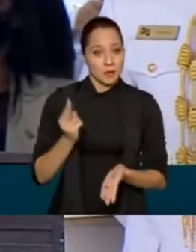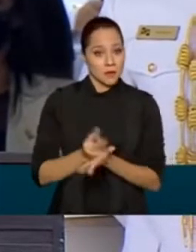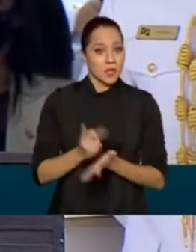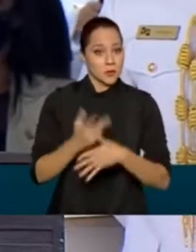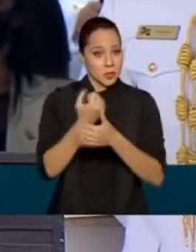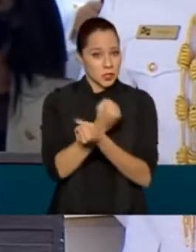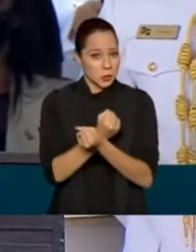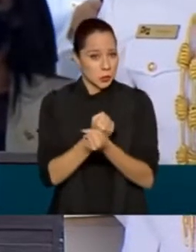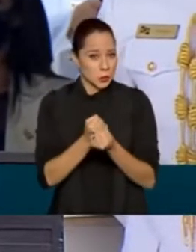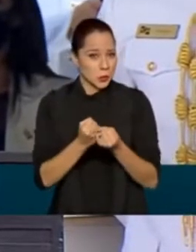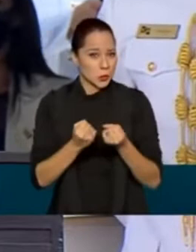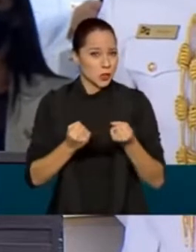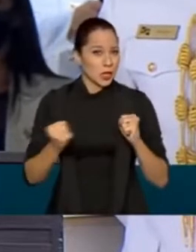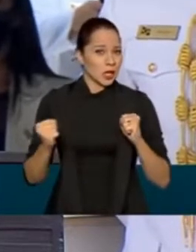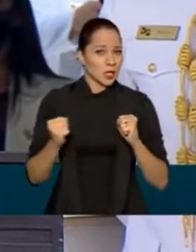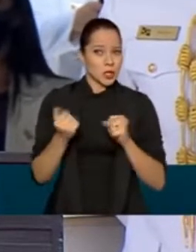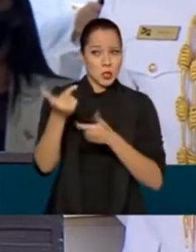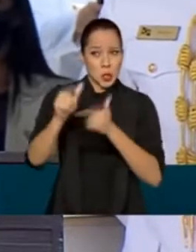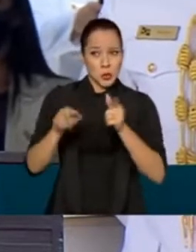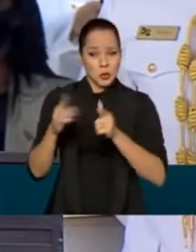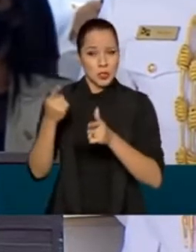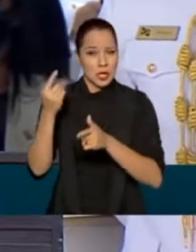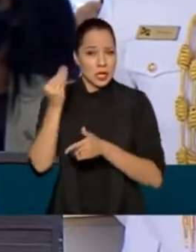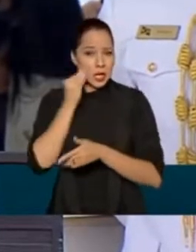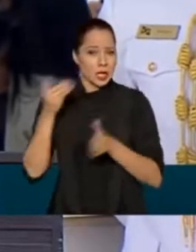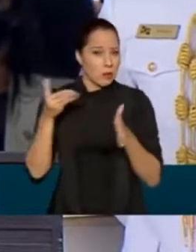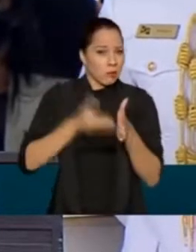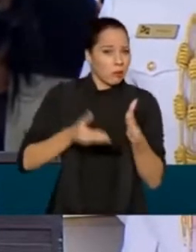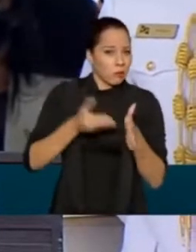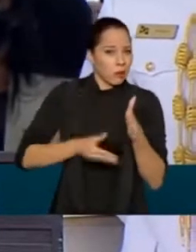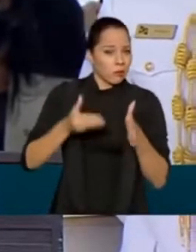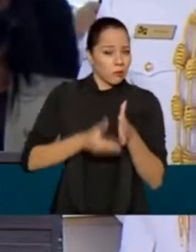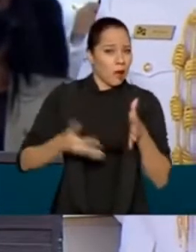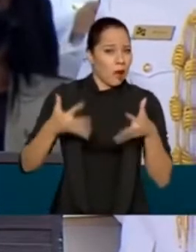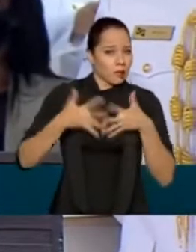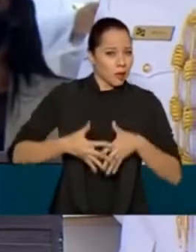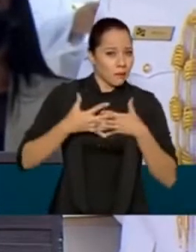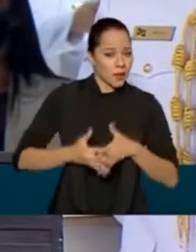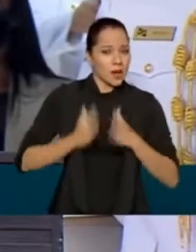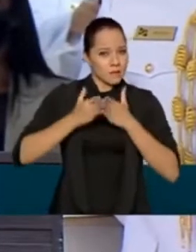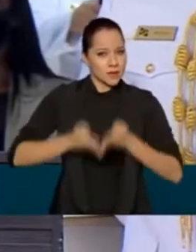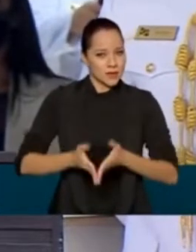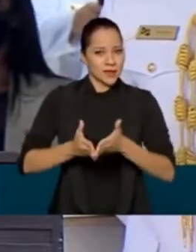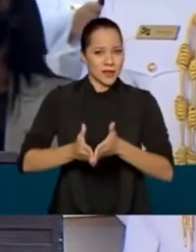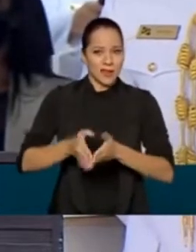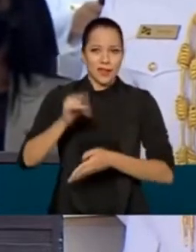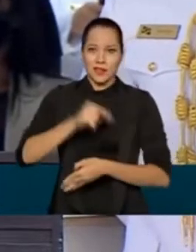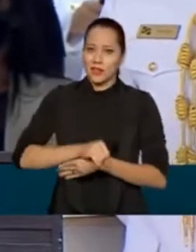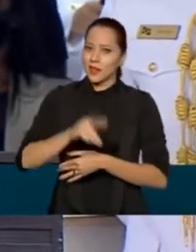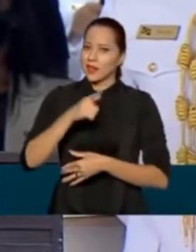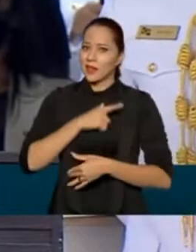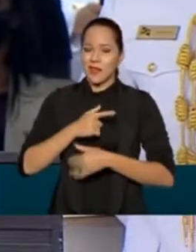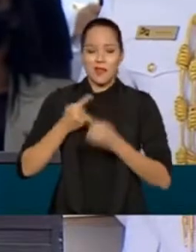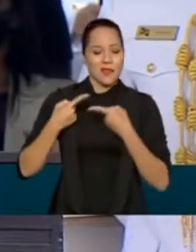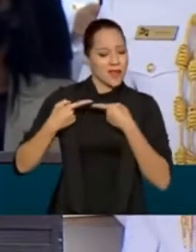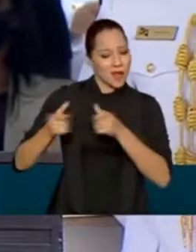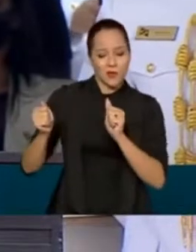gigantes adamastores tentem intervir em nossa navegação, terão que pelear com Netuno, que nos